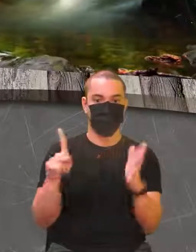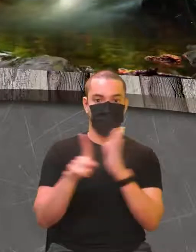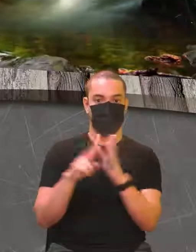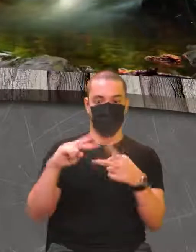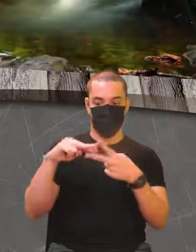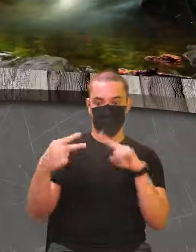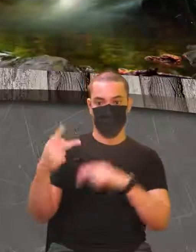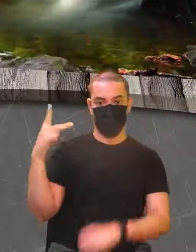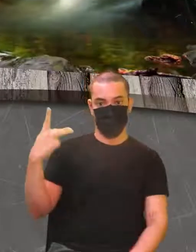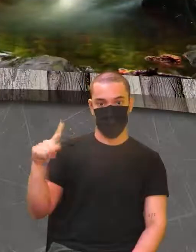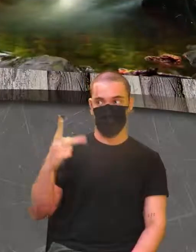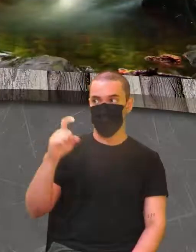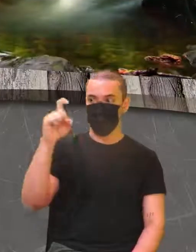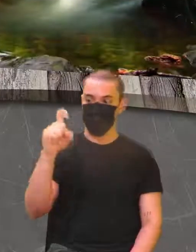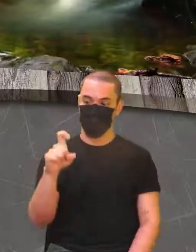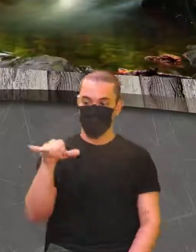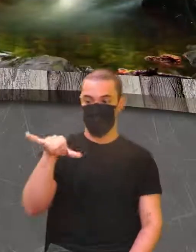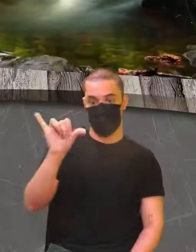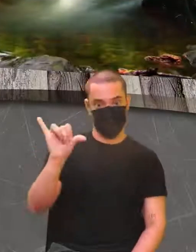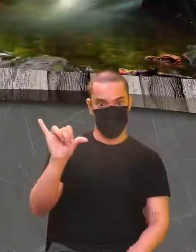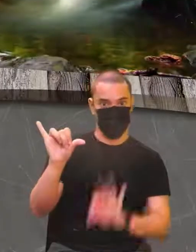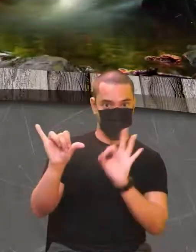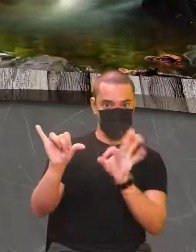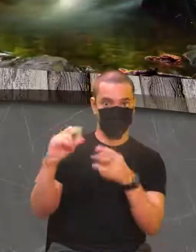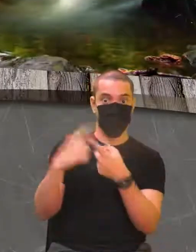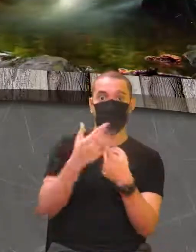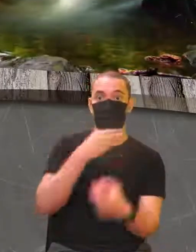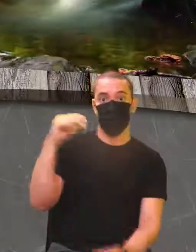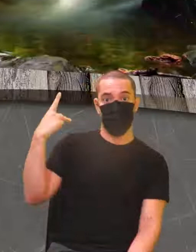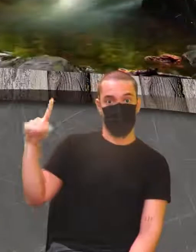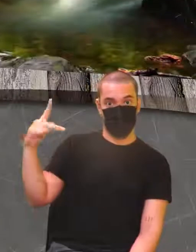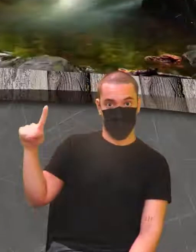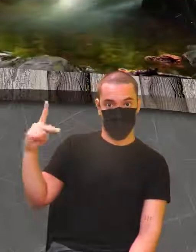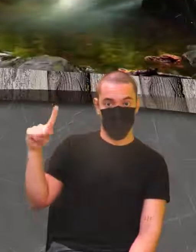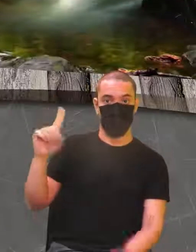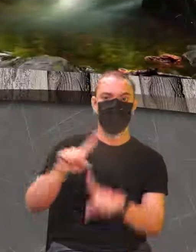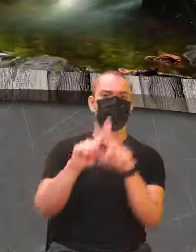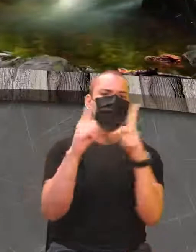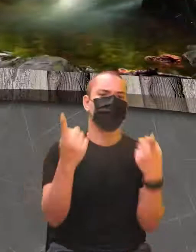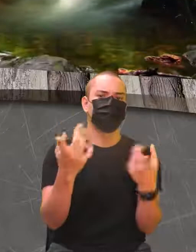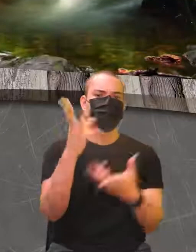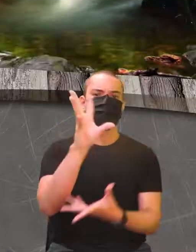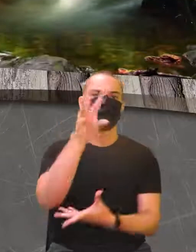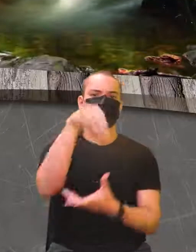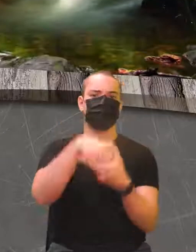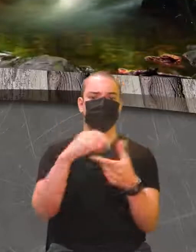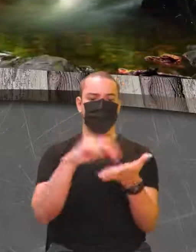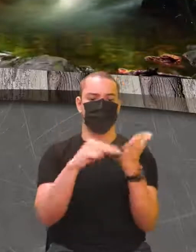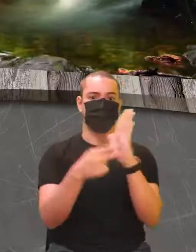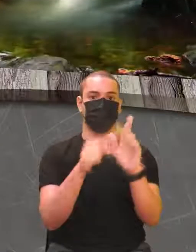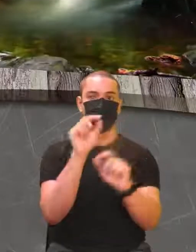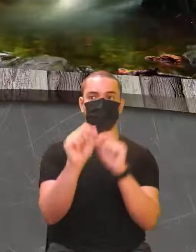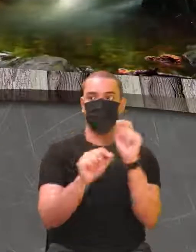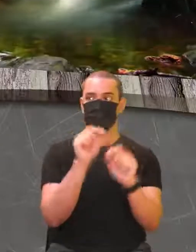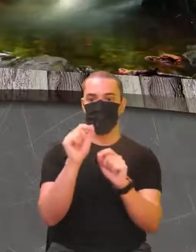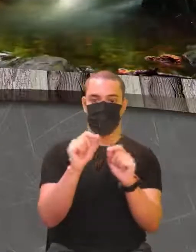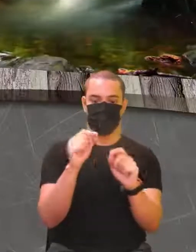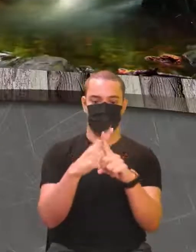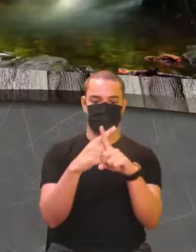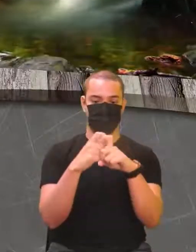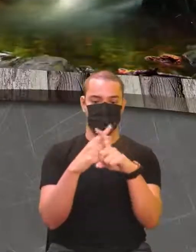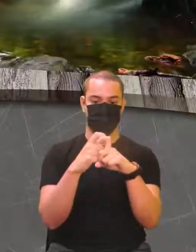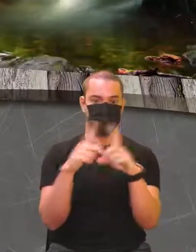genética dele, ele é XY. Para ser homem, ele é XY. Só que ele carrega nos seus gametas, nos